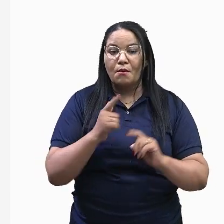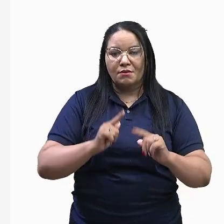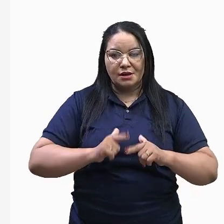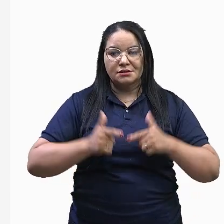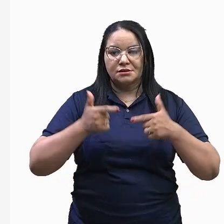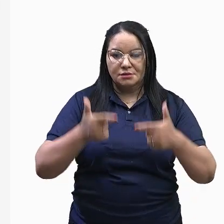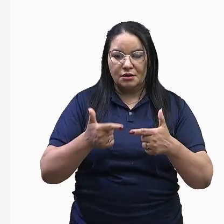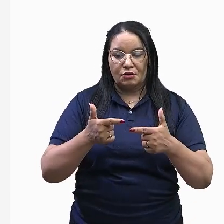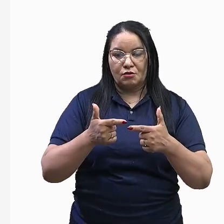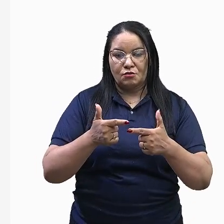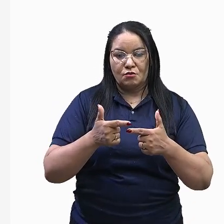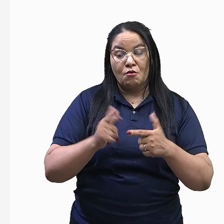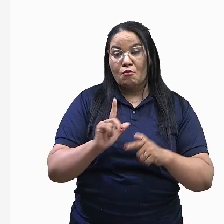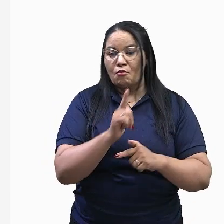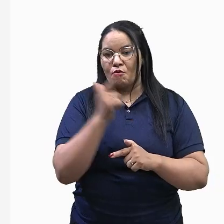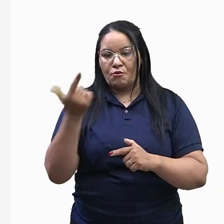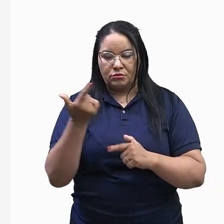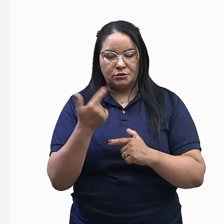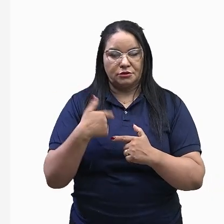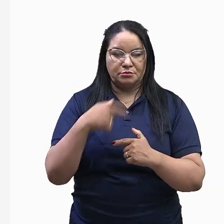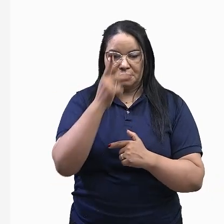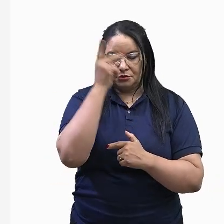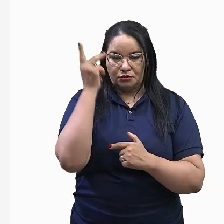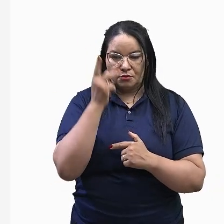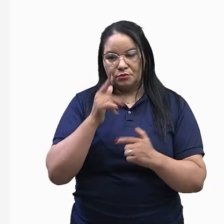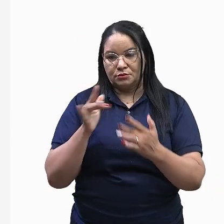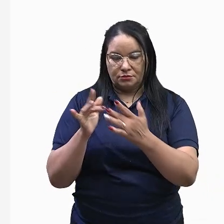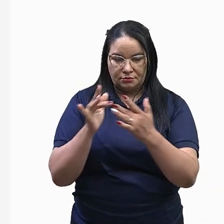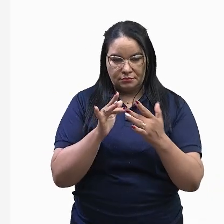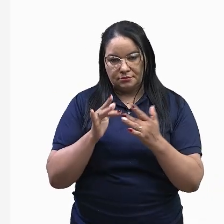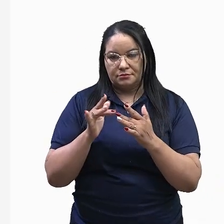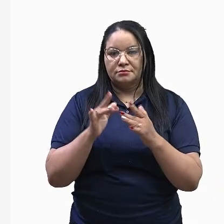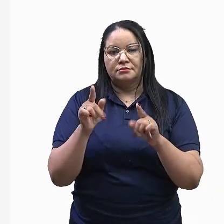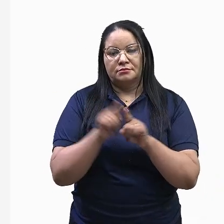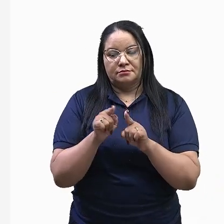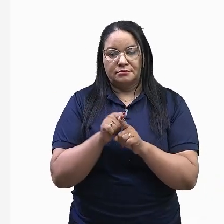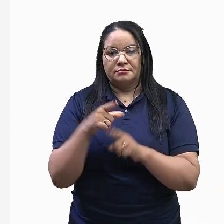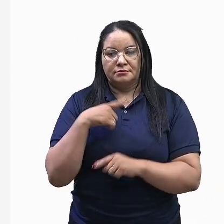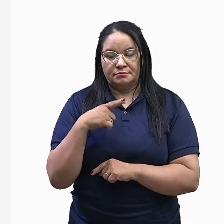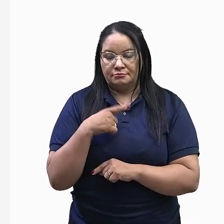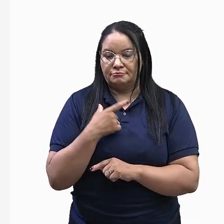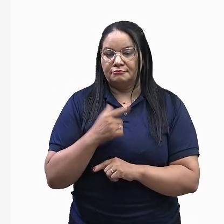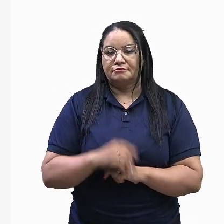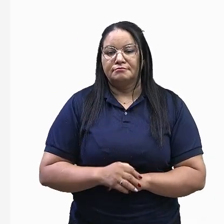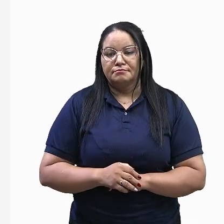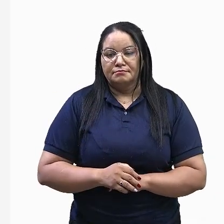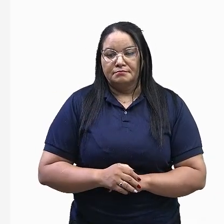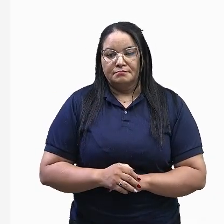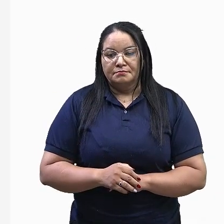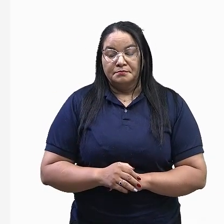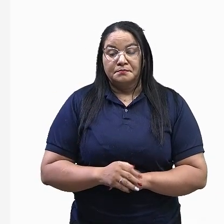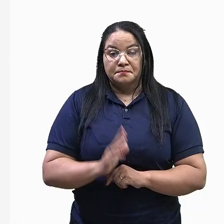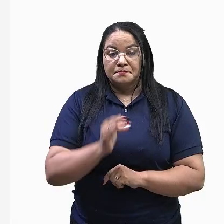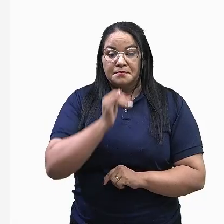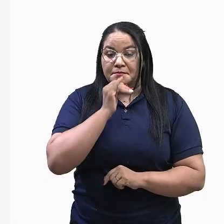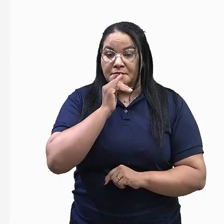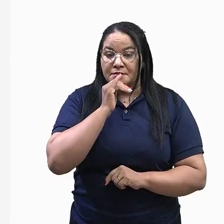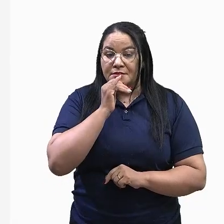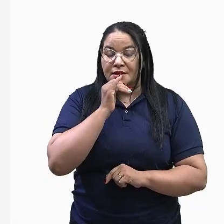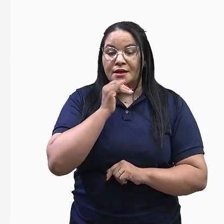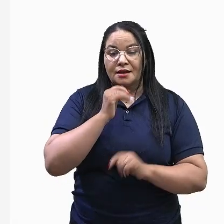com os outros cidadãos, com as outras pessoas. Então, nós temos aí exemplos, né, de